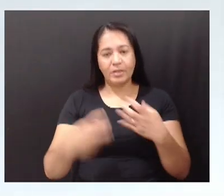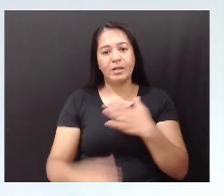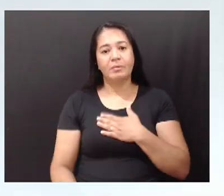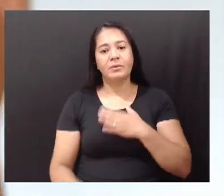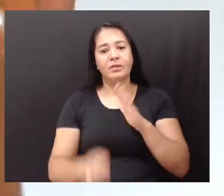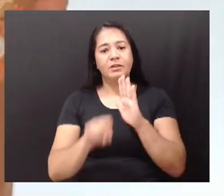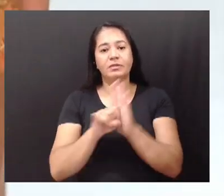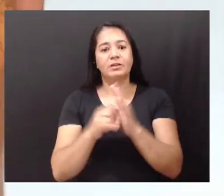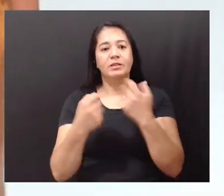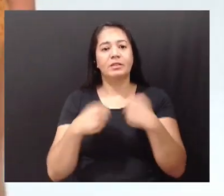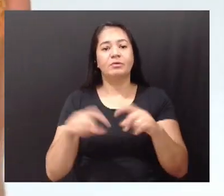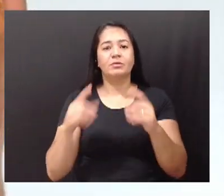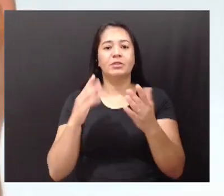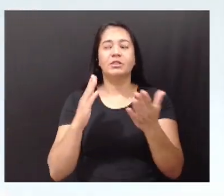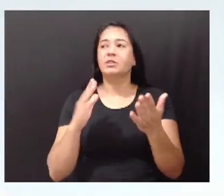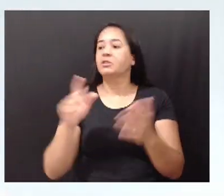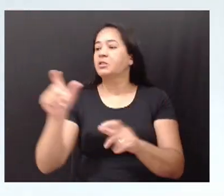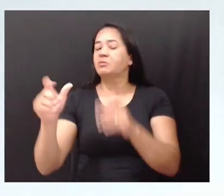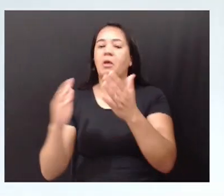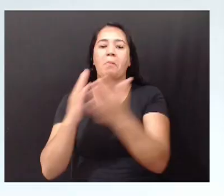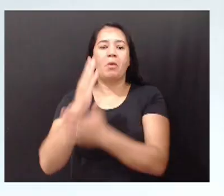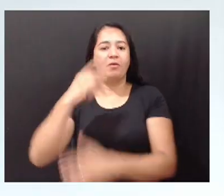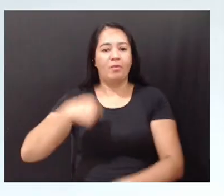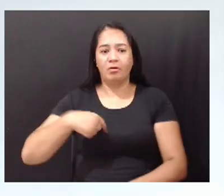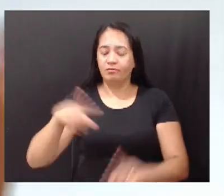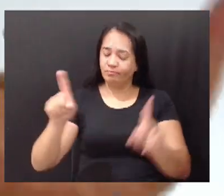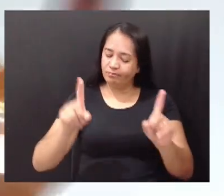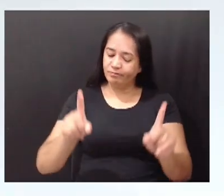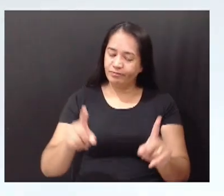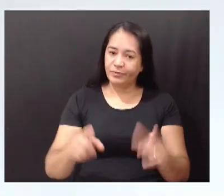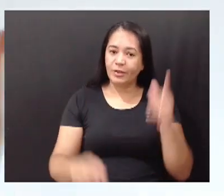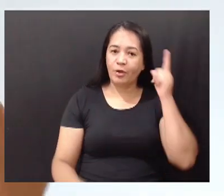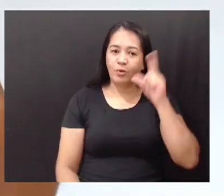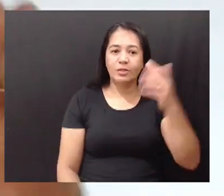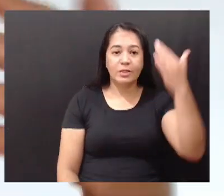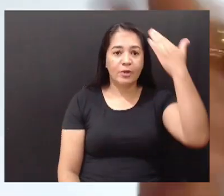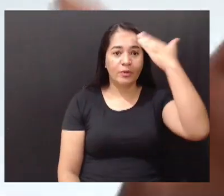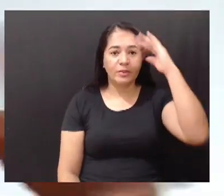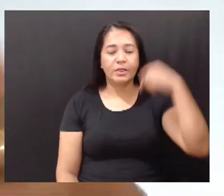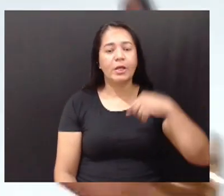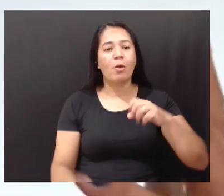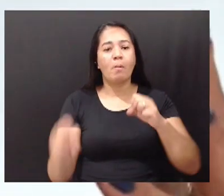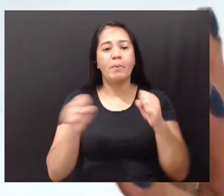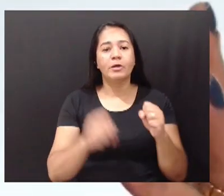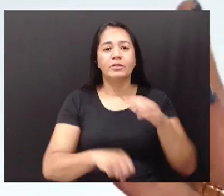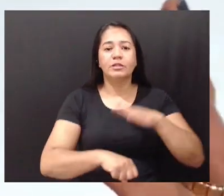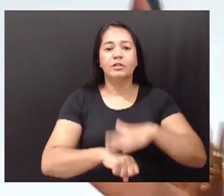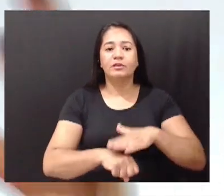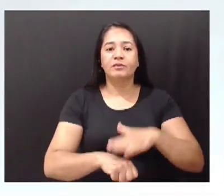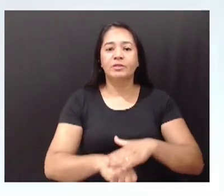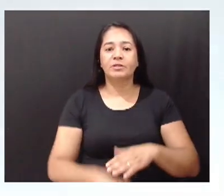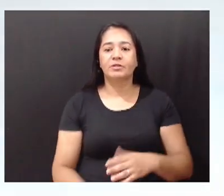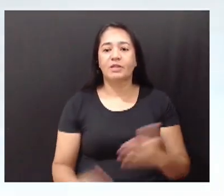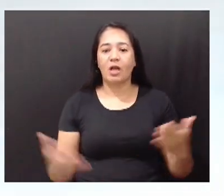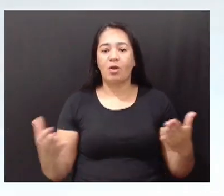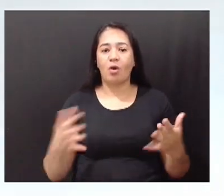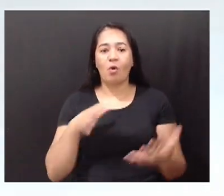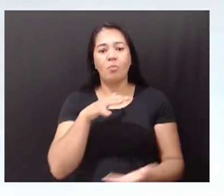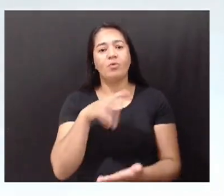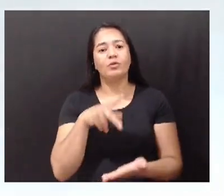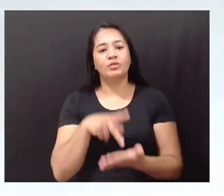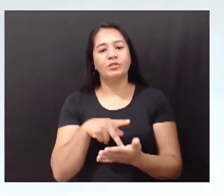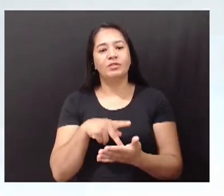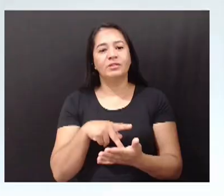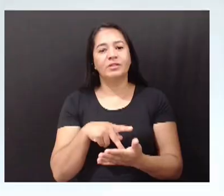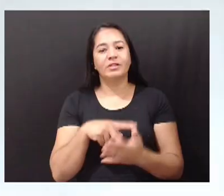aprovação de ninguém através das telas. Eu consigo entender de que o que eu posso fazer aqui nesse mundo real que me causa